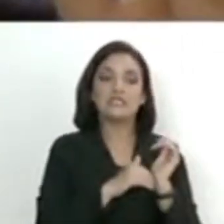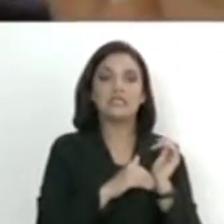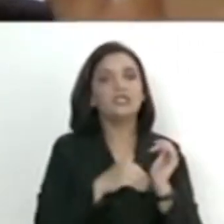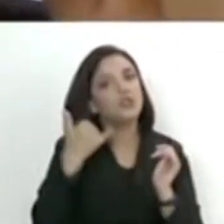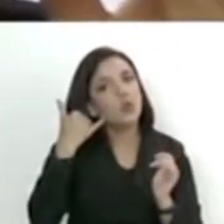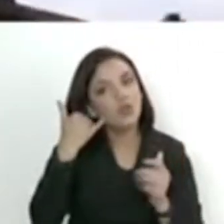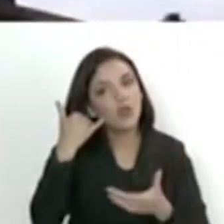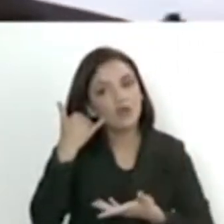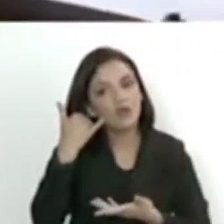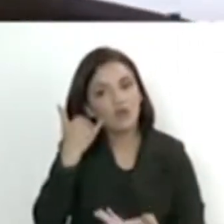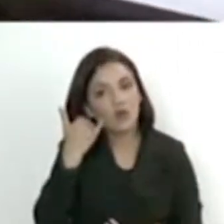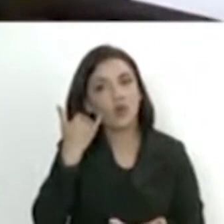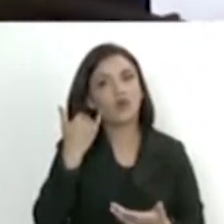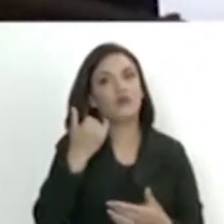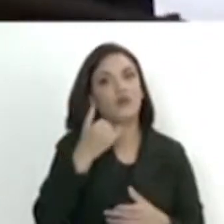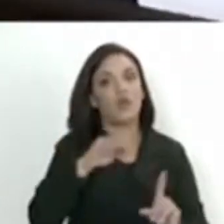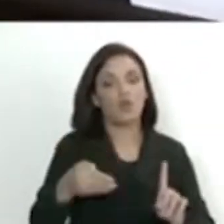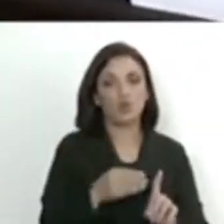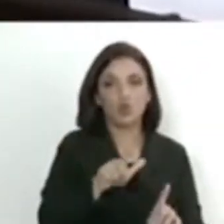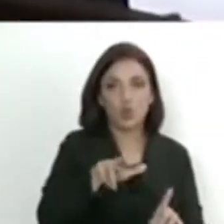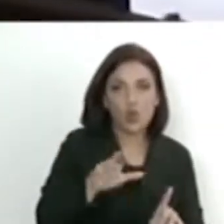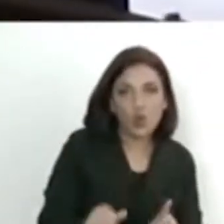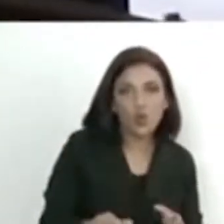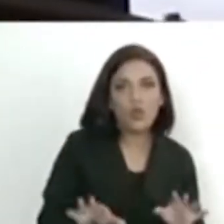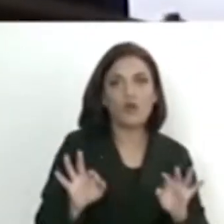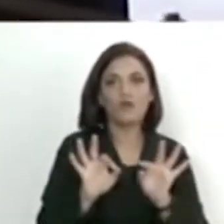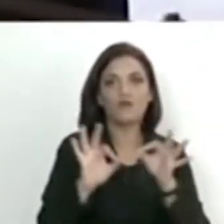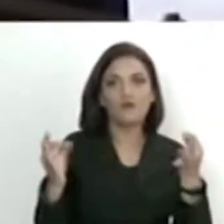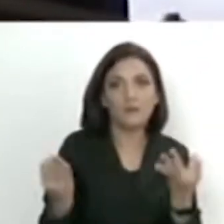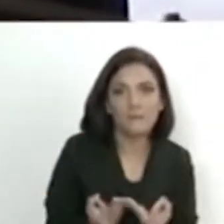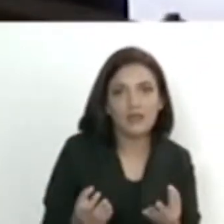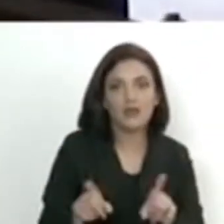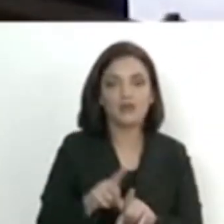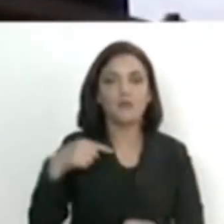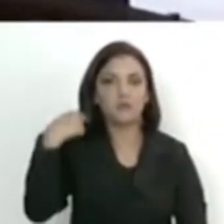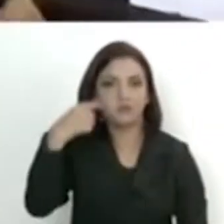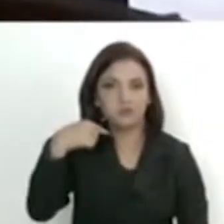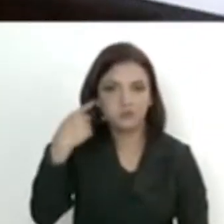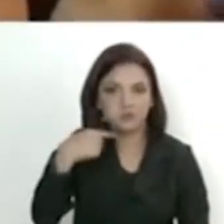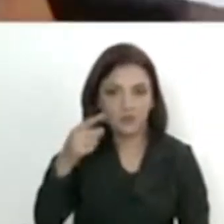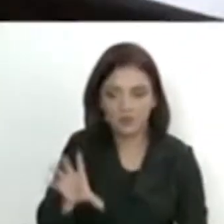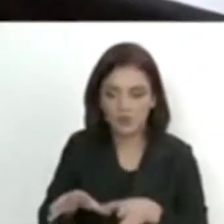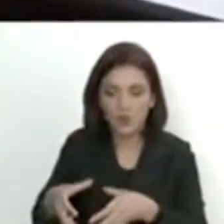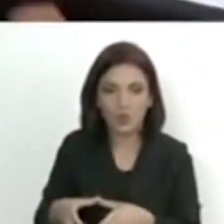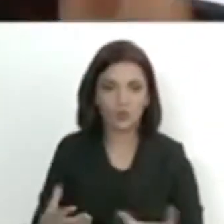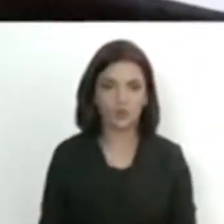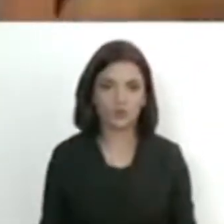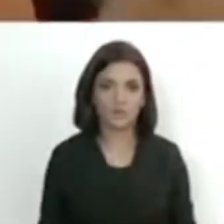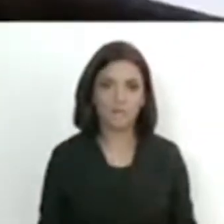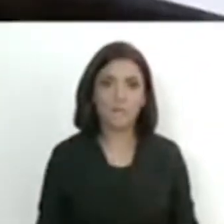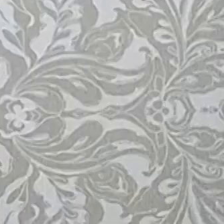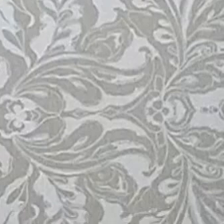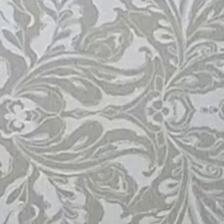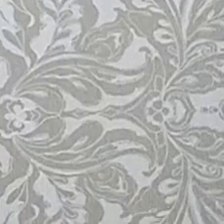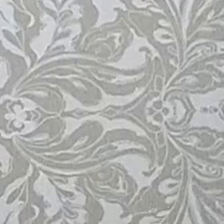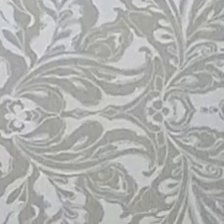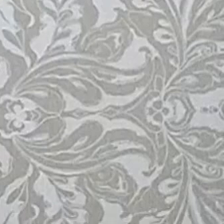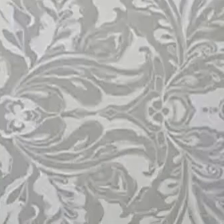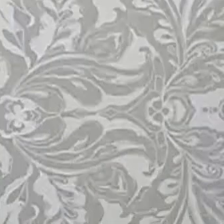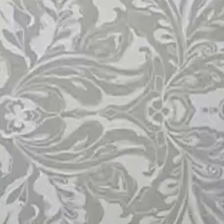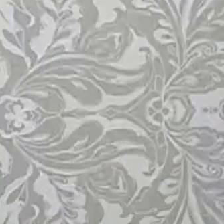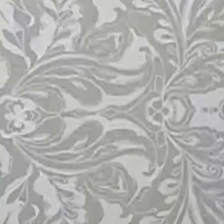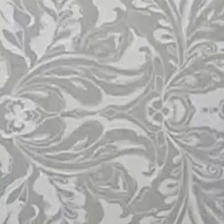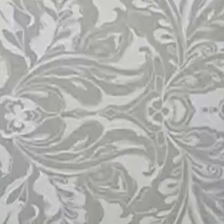verdadeiras mas ele se ateve aos autos e foi pontuando coisa coisa como por exemplo Aquela